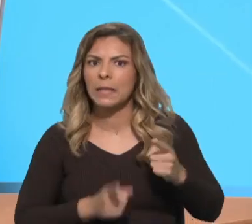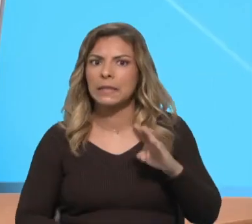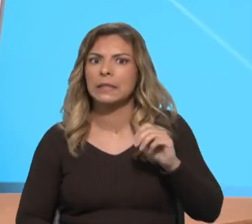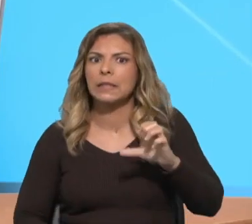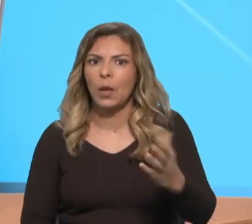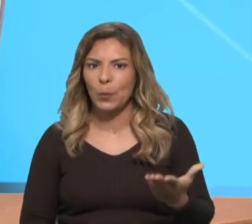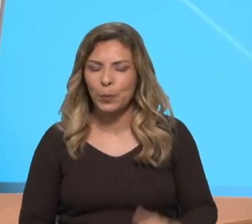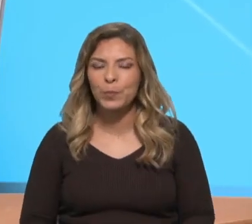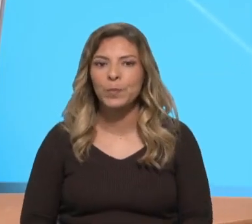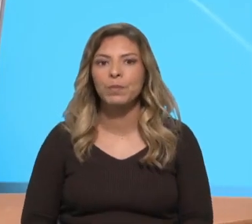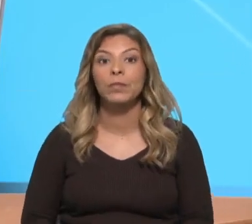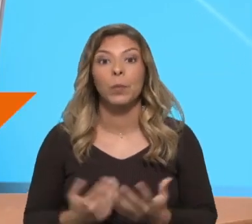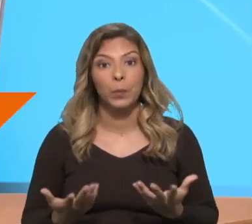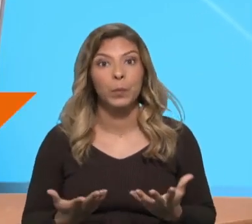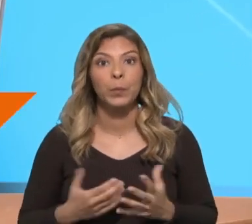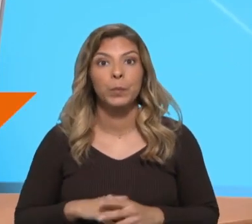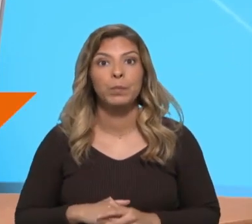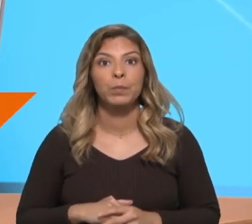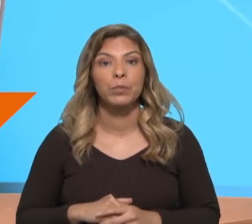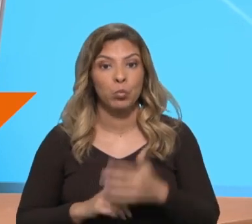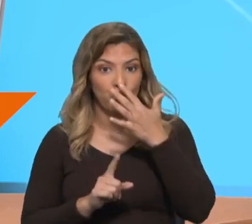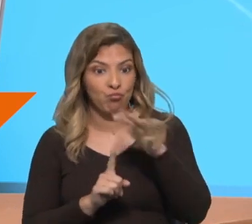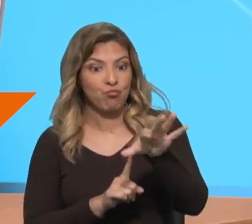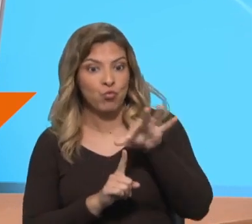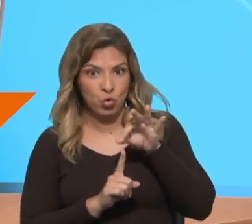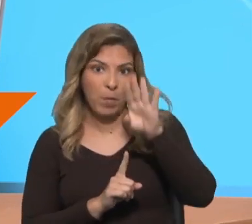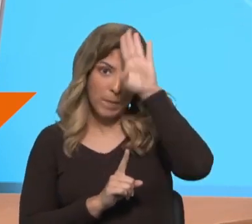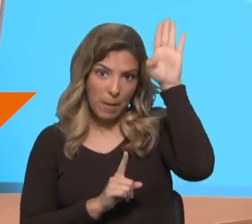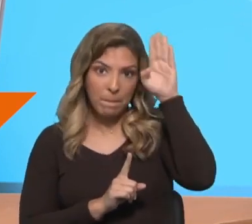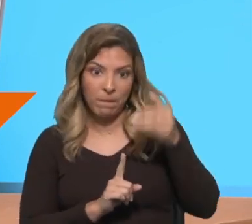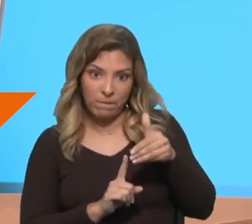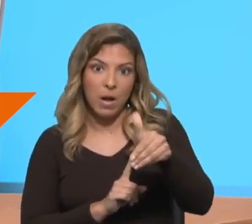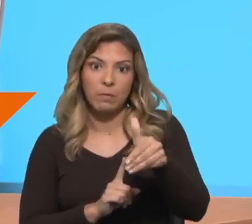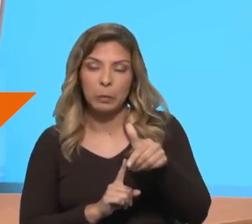Então, a eleição do Papa,